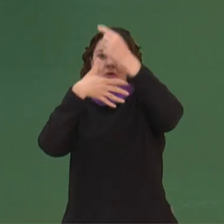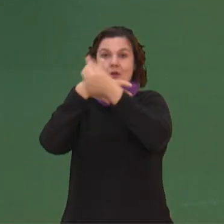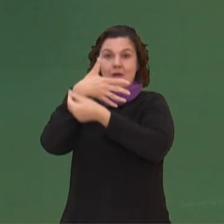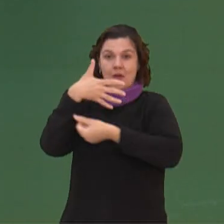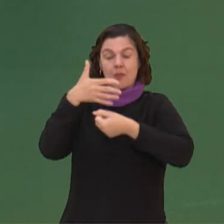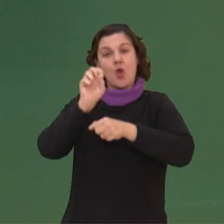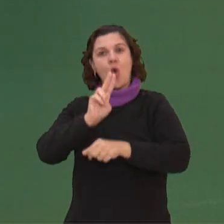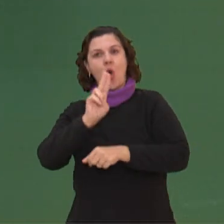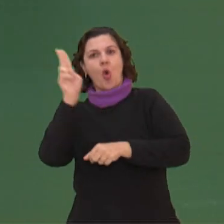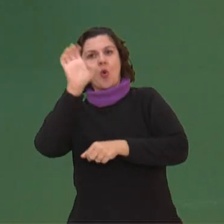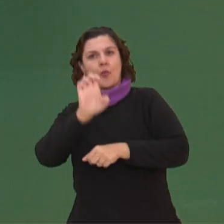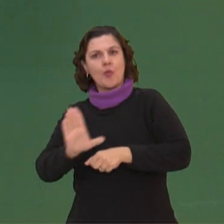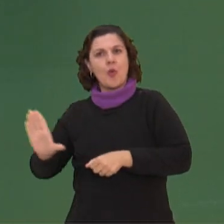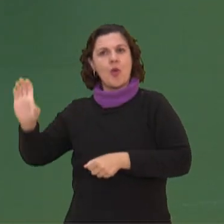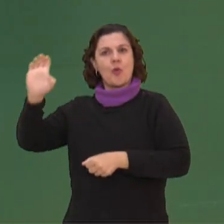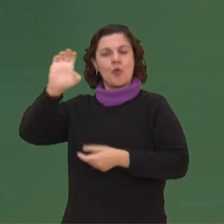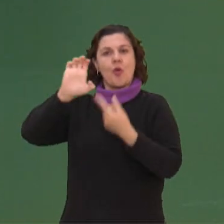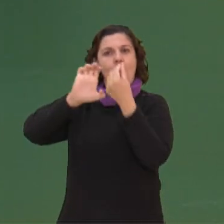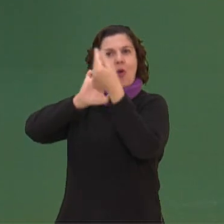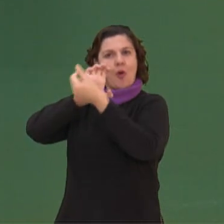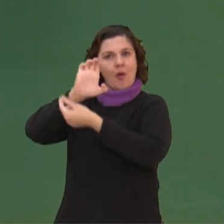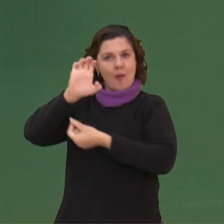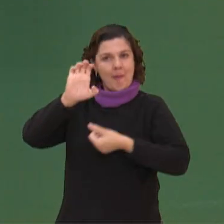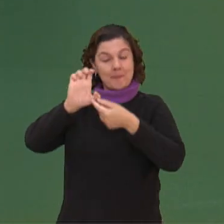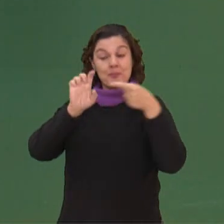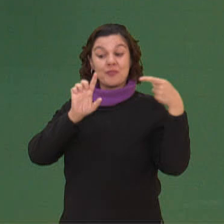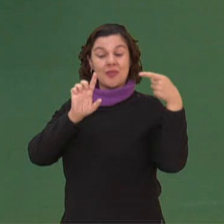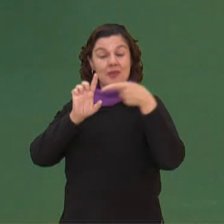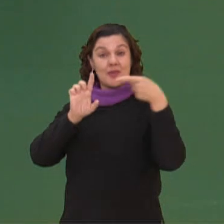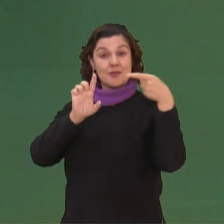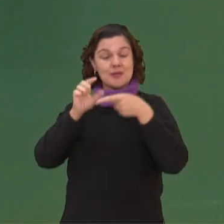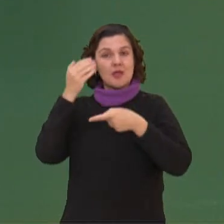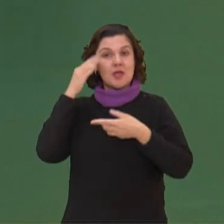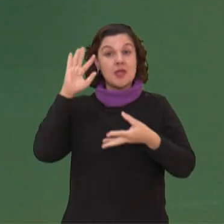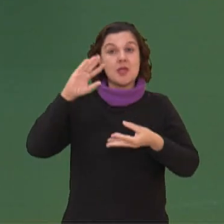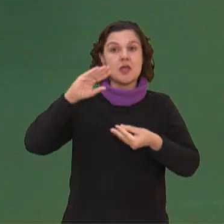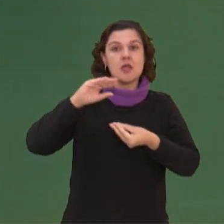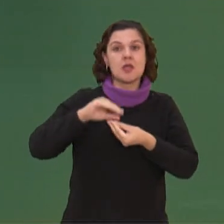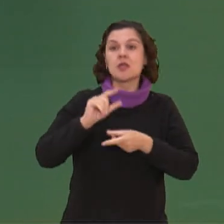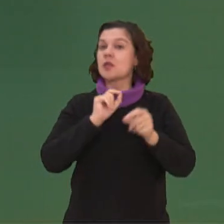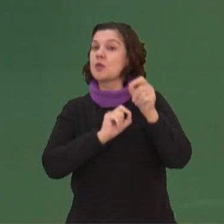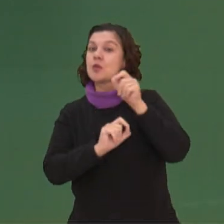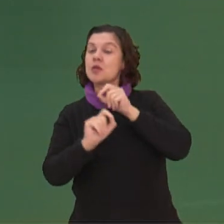União Europeia, eu preciso entender que existe uma